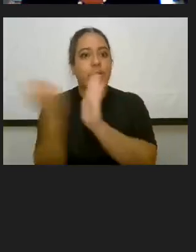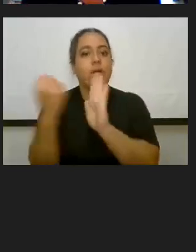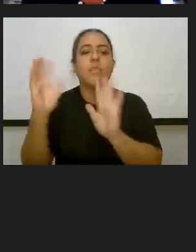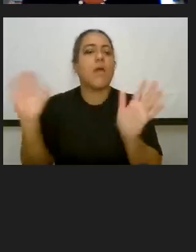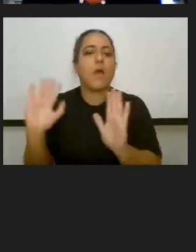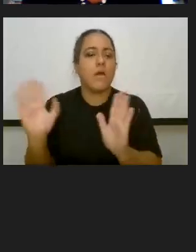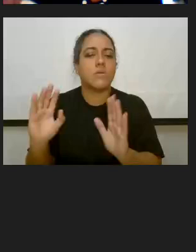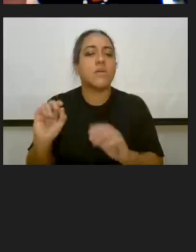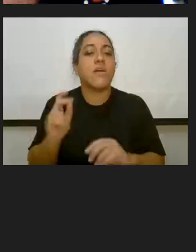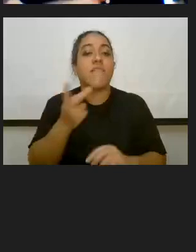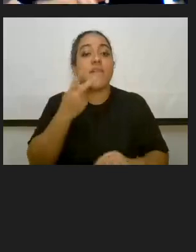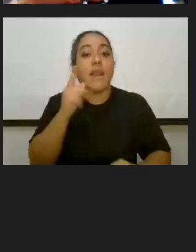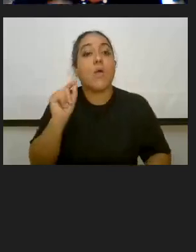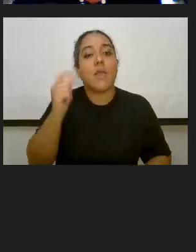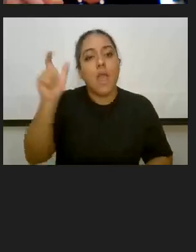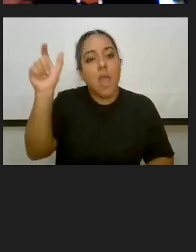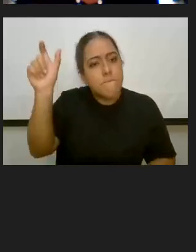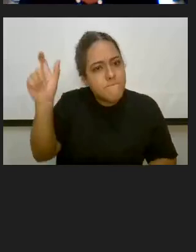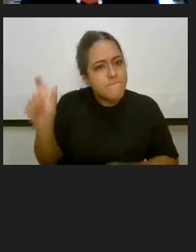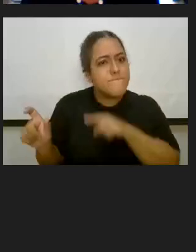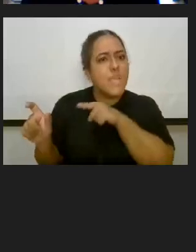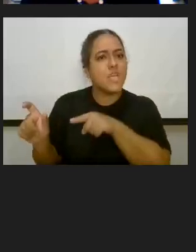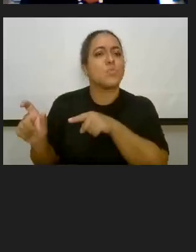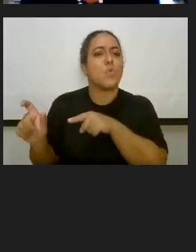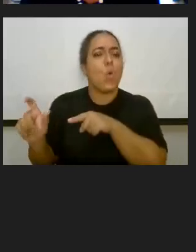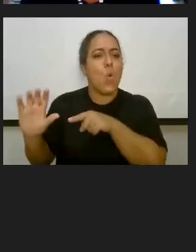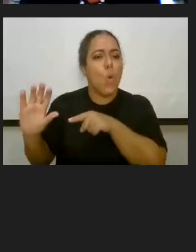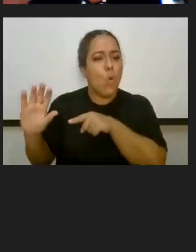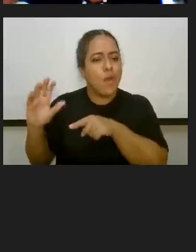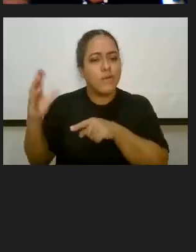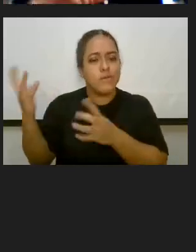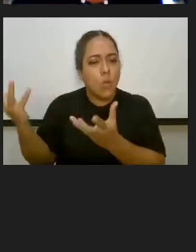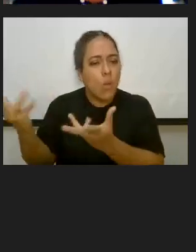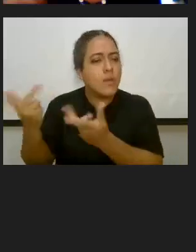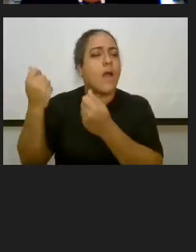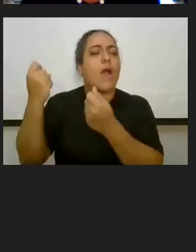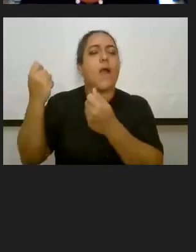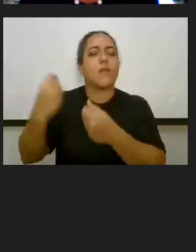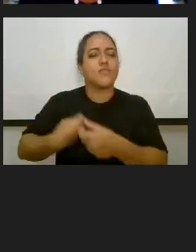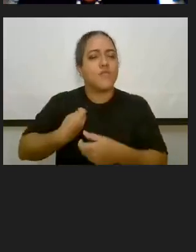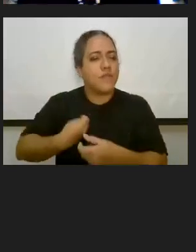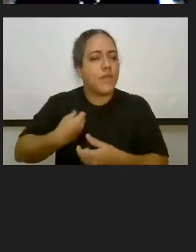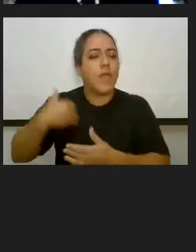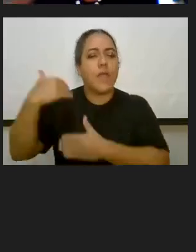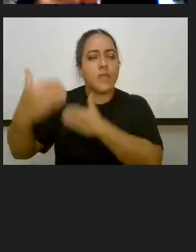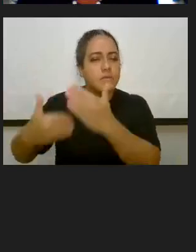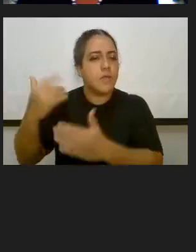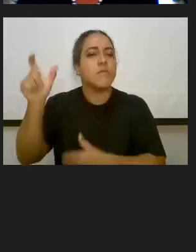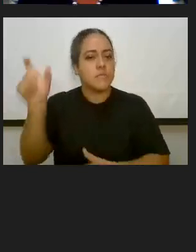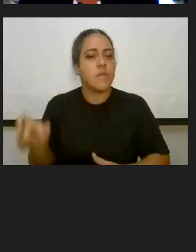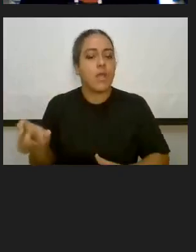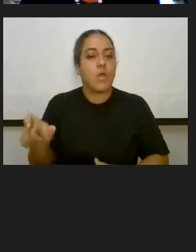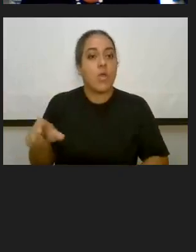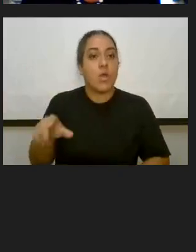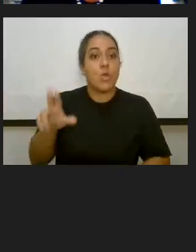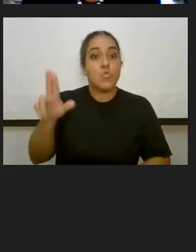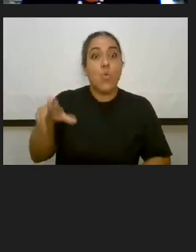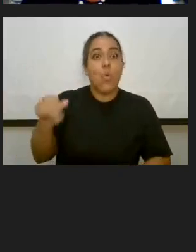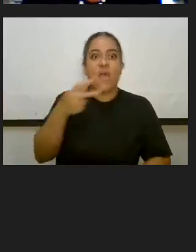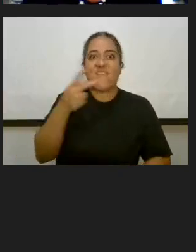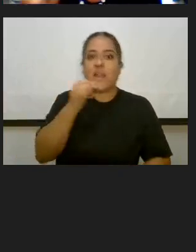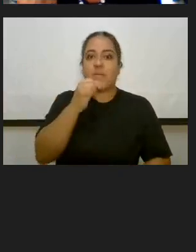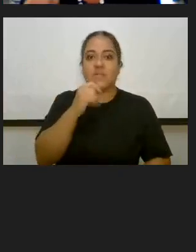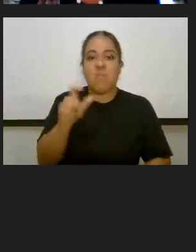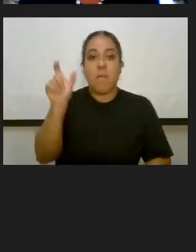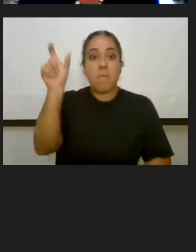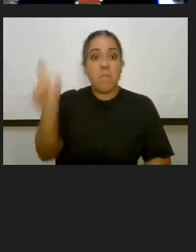falar da pessoa que cometeu o suicídio, que se matou. Nunca se referir àquela pessoa